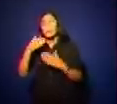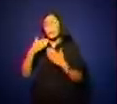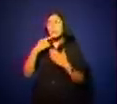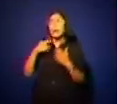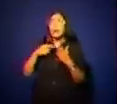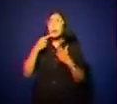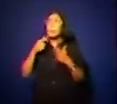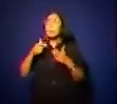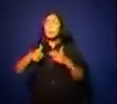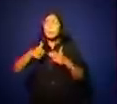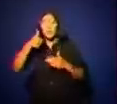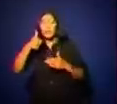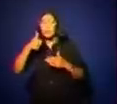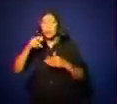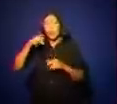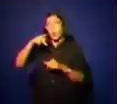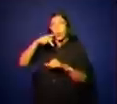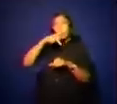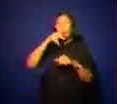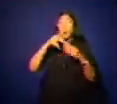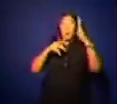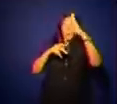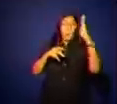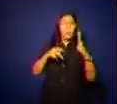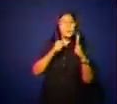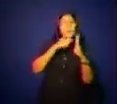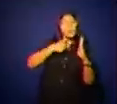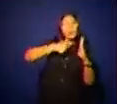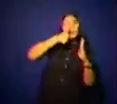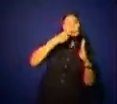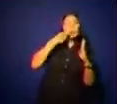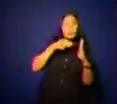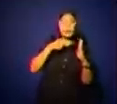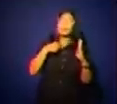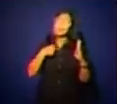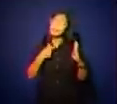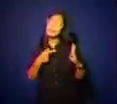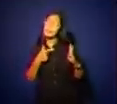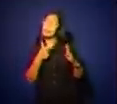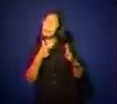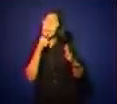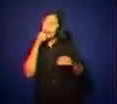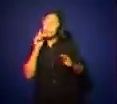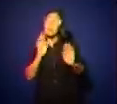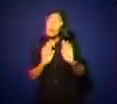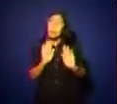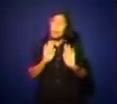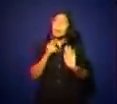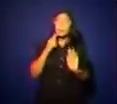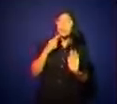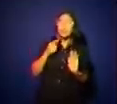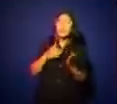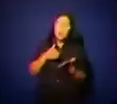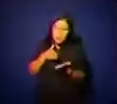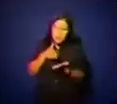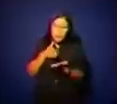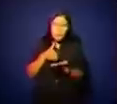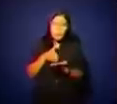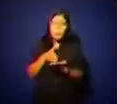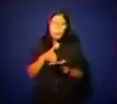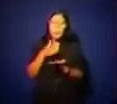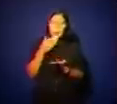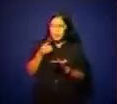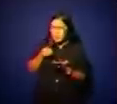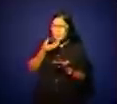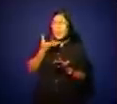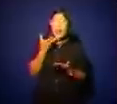na marcha no Brasil não não é o caso no Brasil parece ter uma melhor mas teve esse prêmio de risco agora eu acho que a gente tem que dar tem que tem que ter um pouco mais